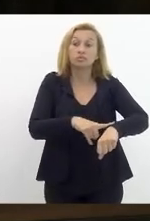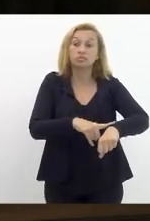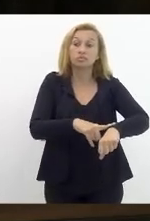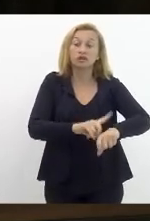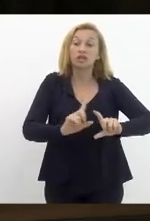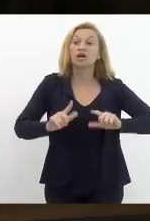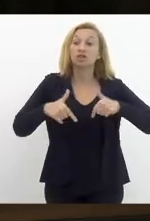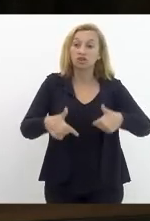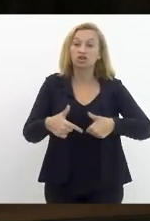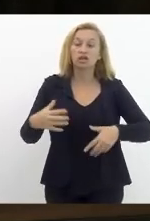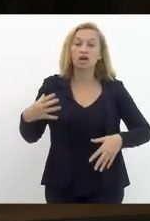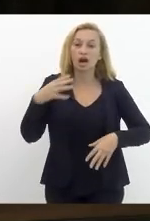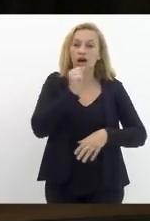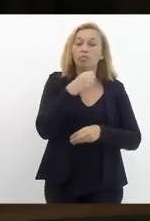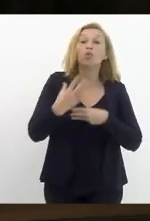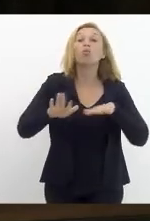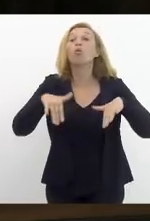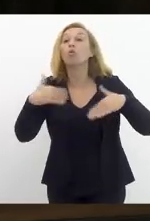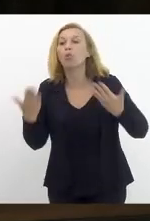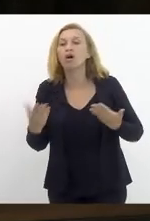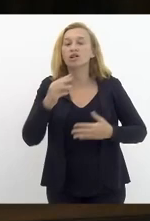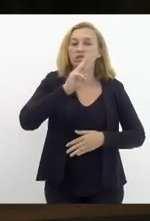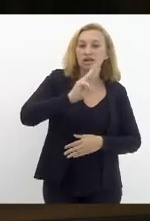gesto. Qual é o gesto?